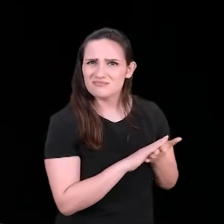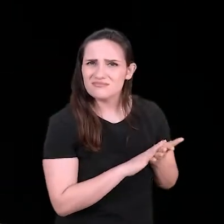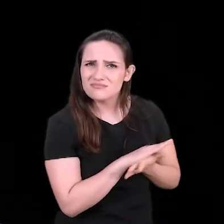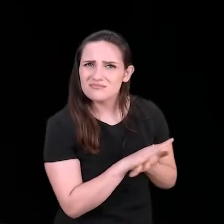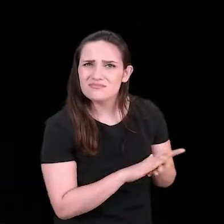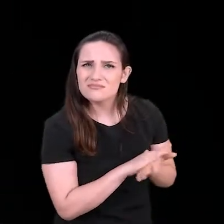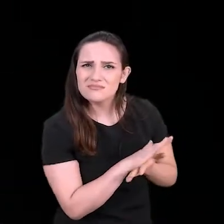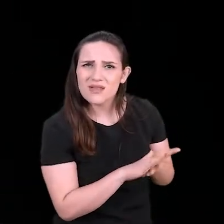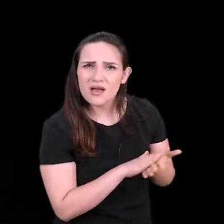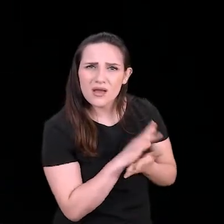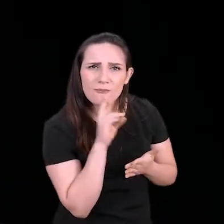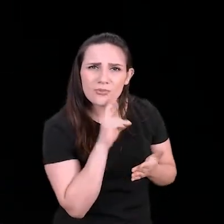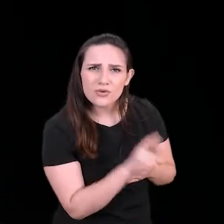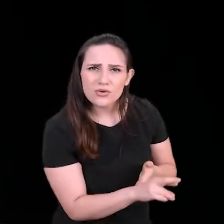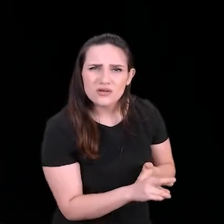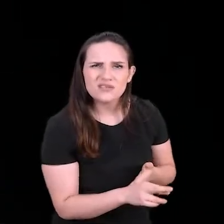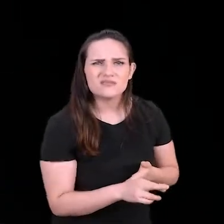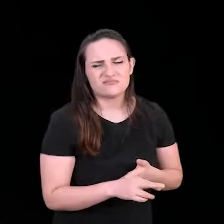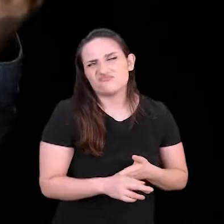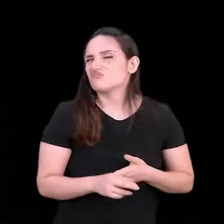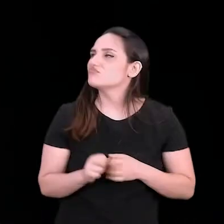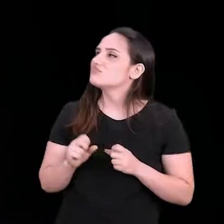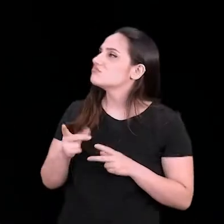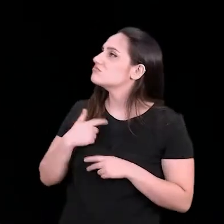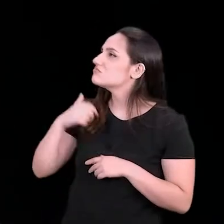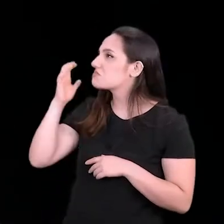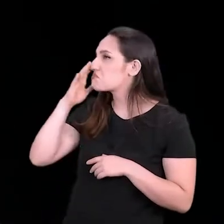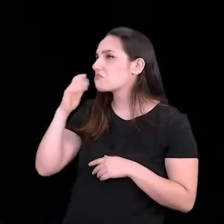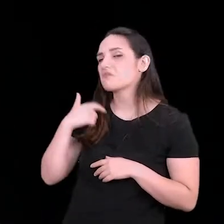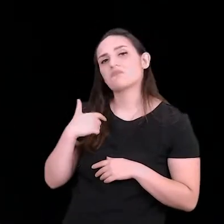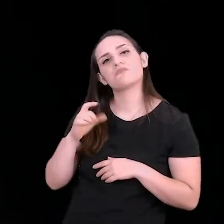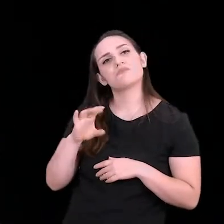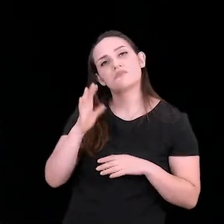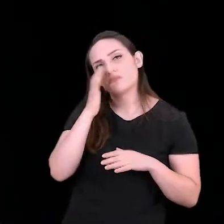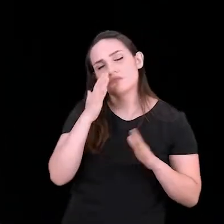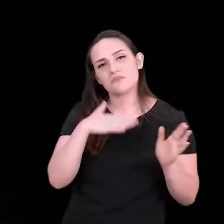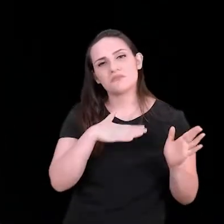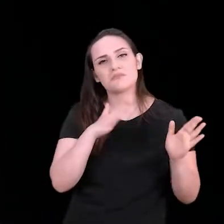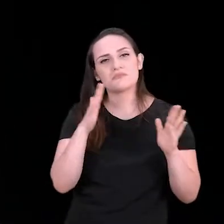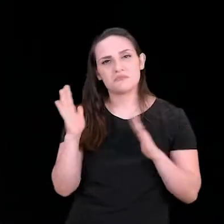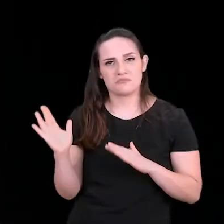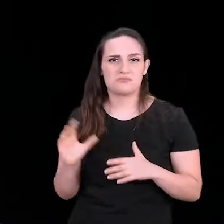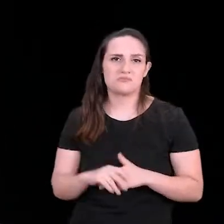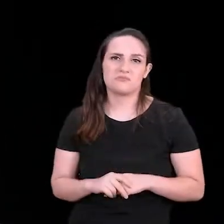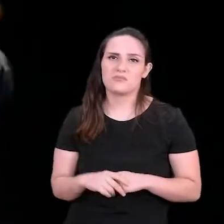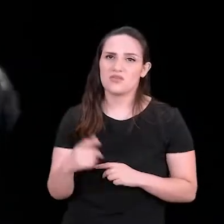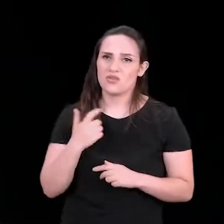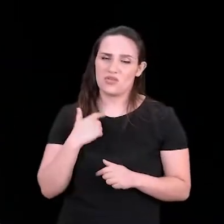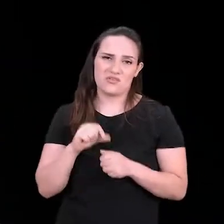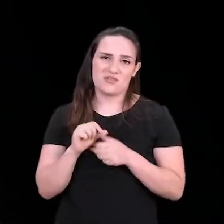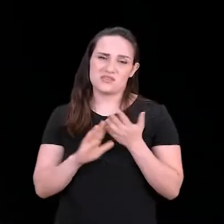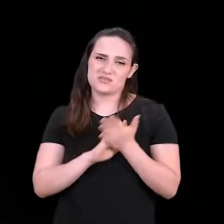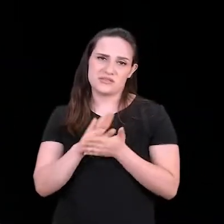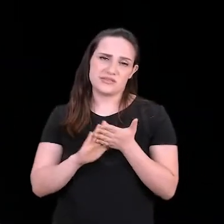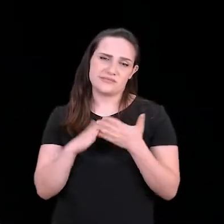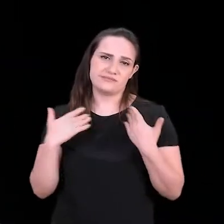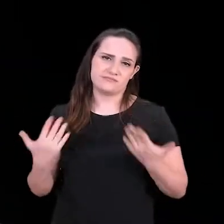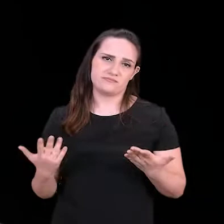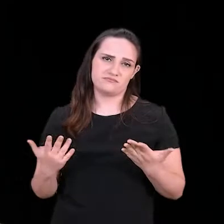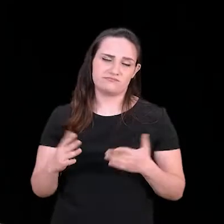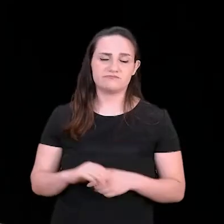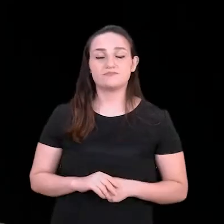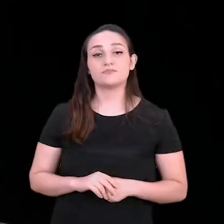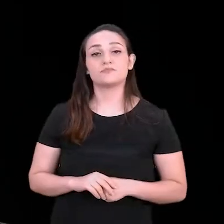não tem um retorno nenhum, né? Ele fala, bom, então não vou mais reagir, talvez eu só assista esse conteúdo que está